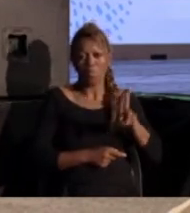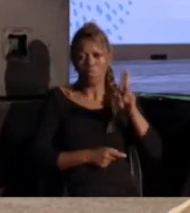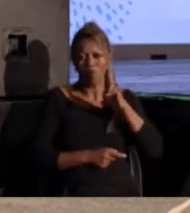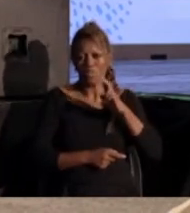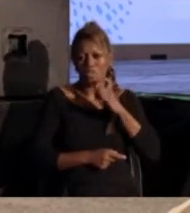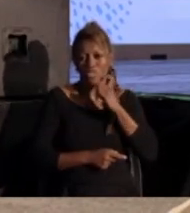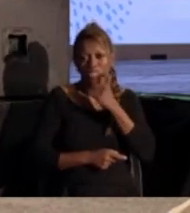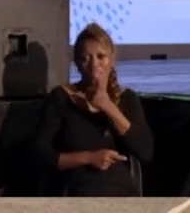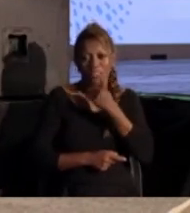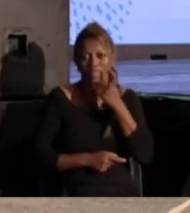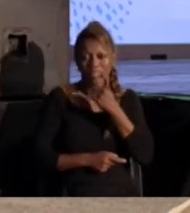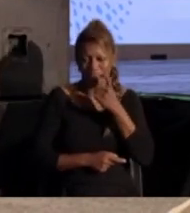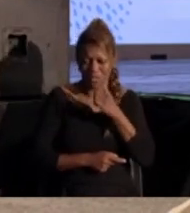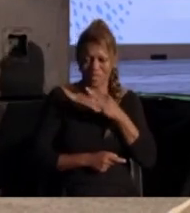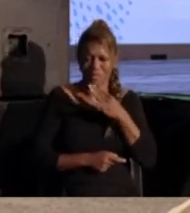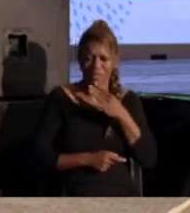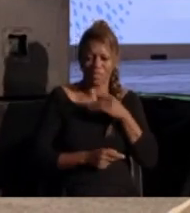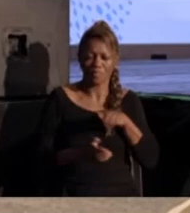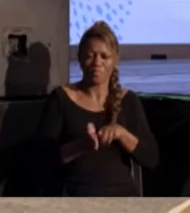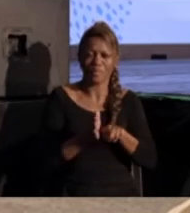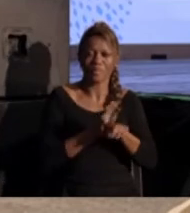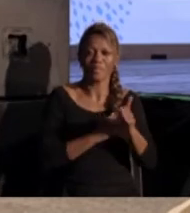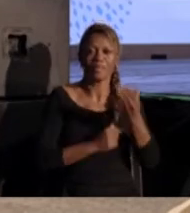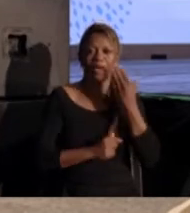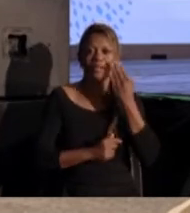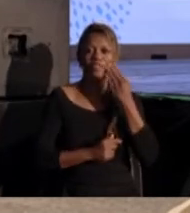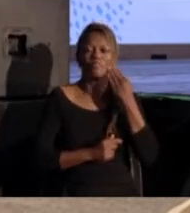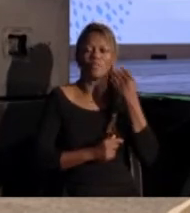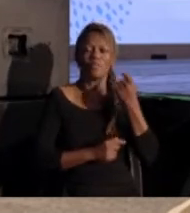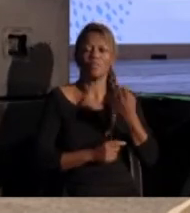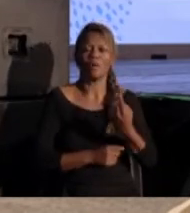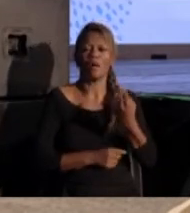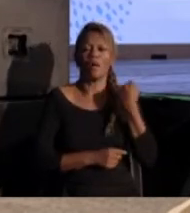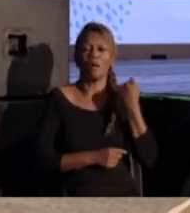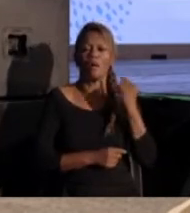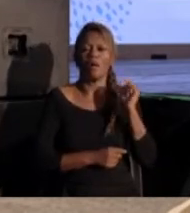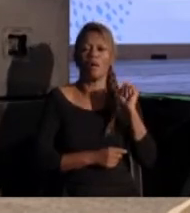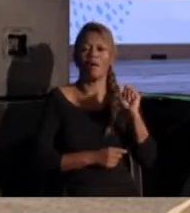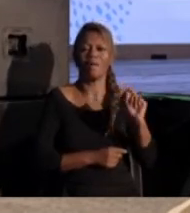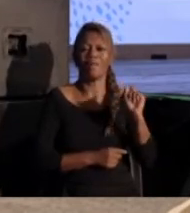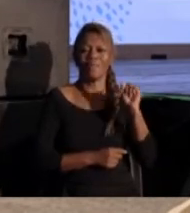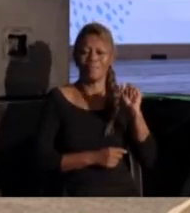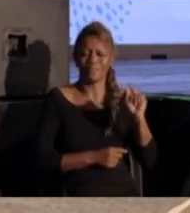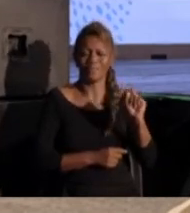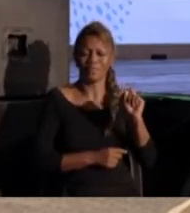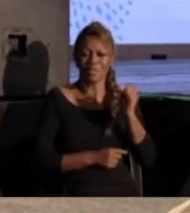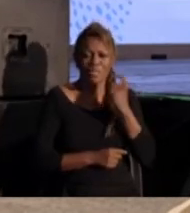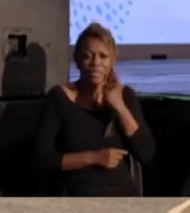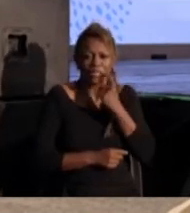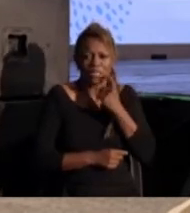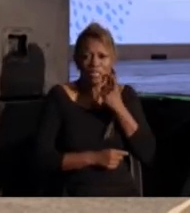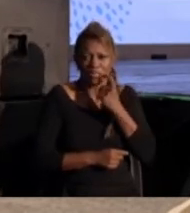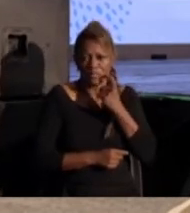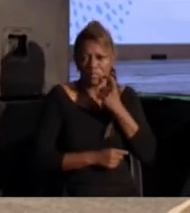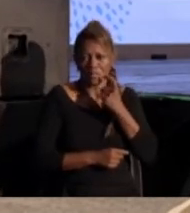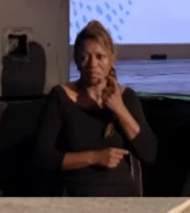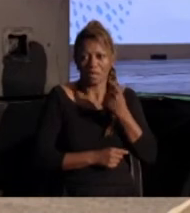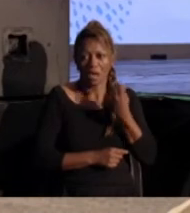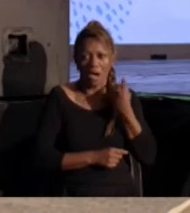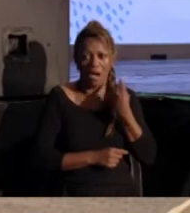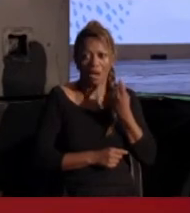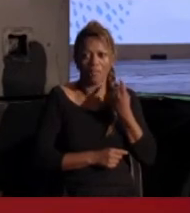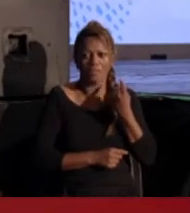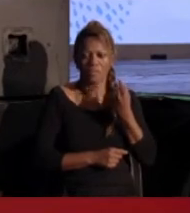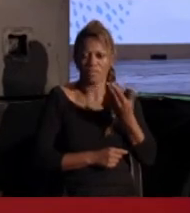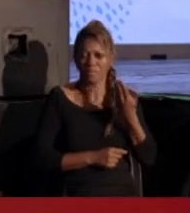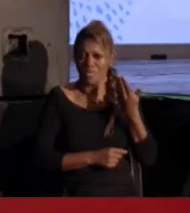conheço. E eu perguntei a ela se ela sabia a origem. Como é que aquele dente que não estava no alvéolo, e olha que